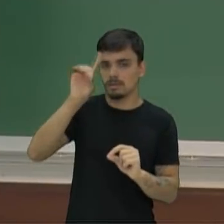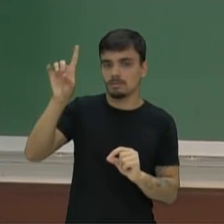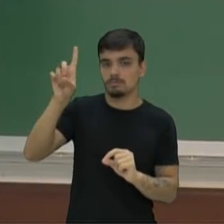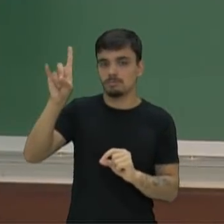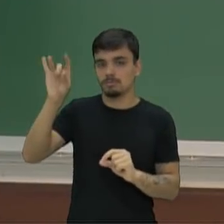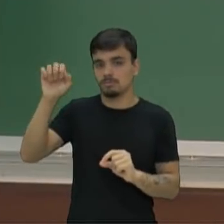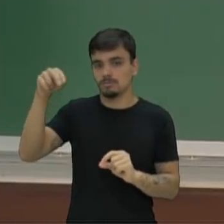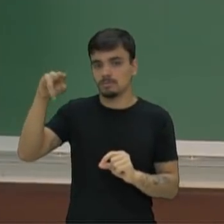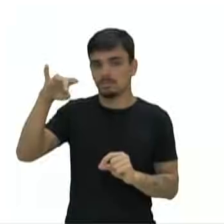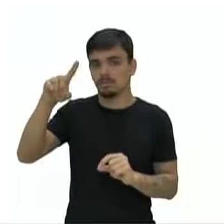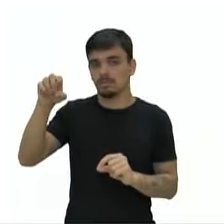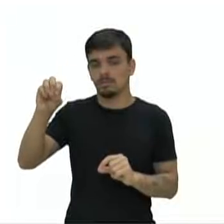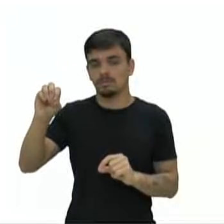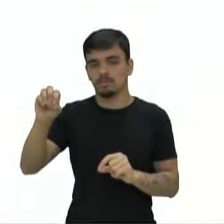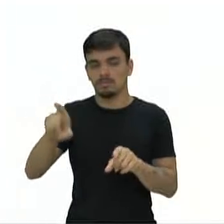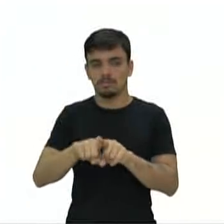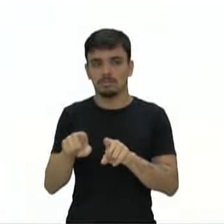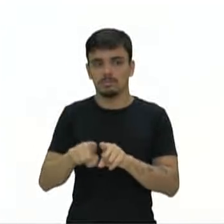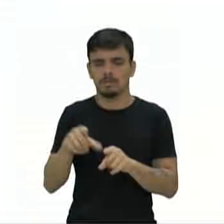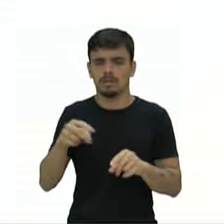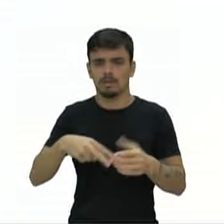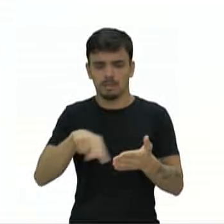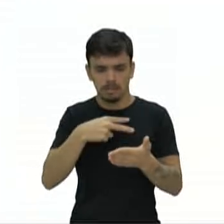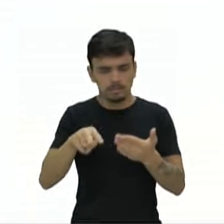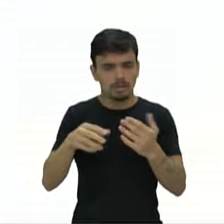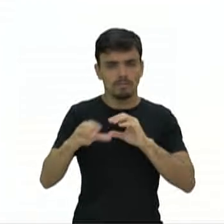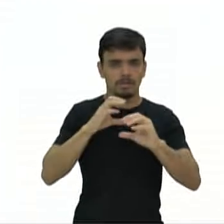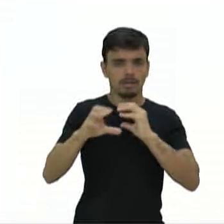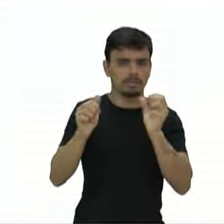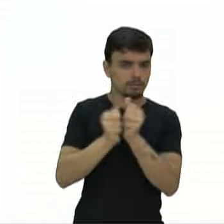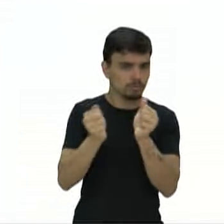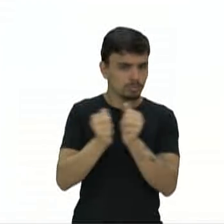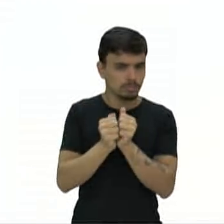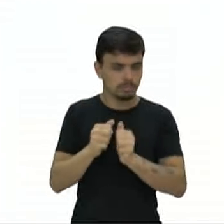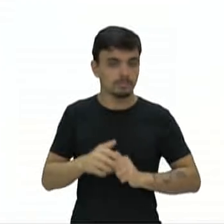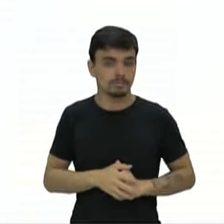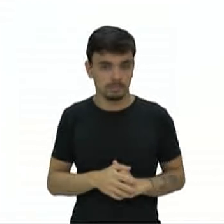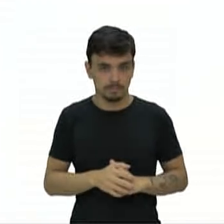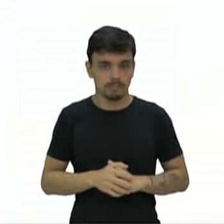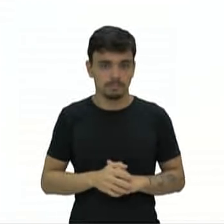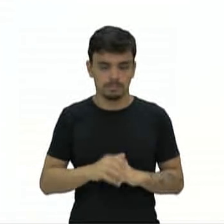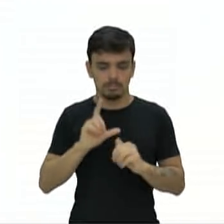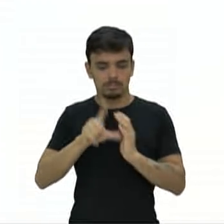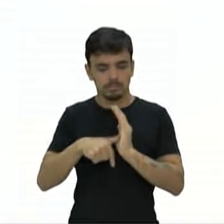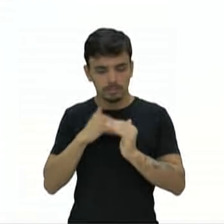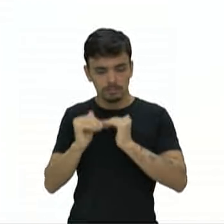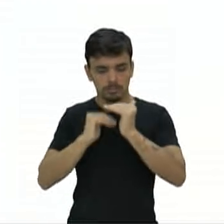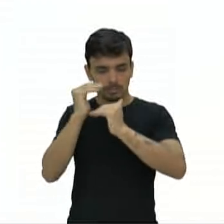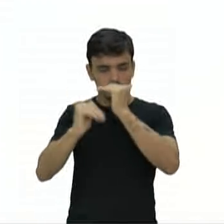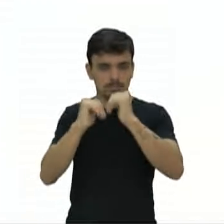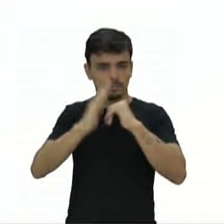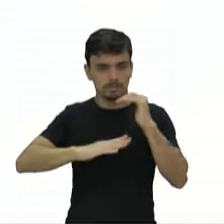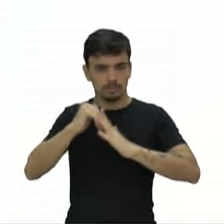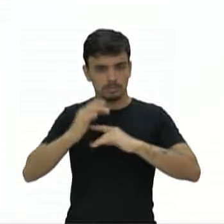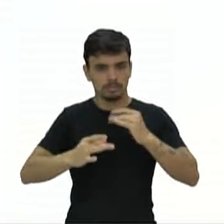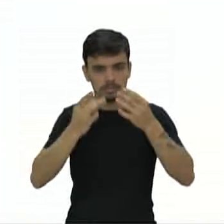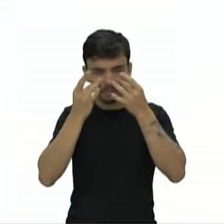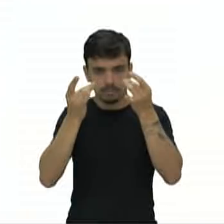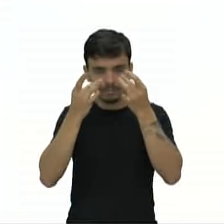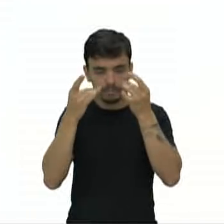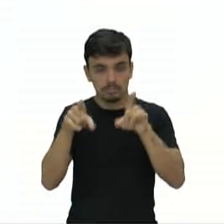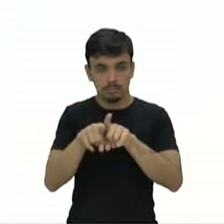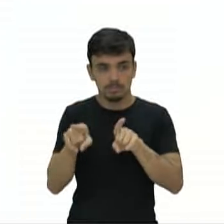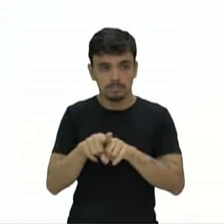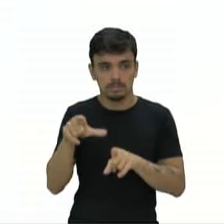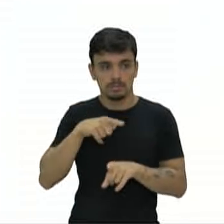De início, um coro cantava e dançava diante de um altar, como o senhor Roberto comentou, e aos poucos foi evoluindo para a construção de teatros, né? Aqui é